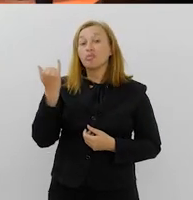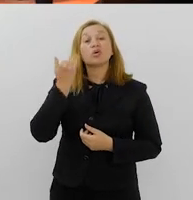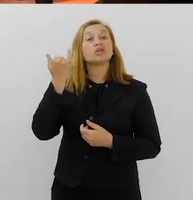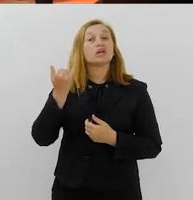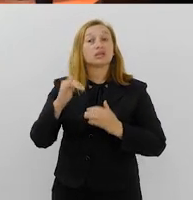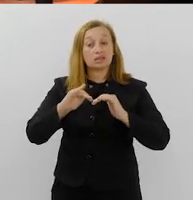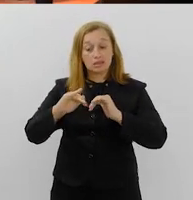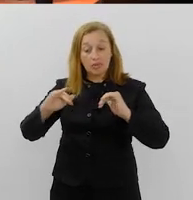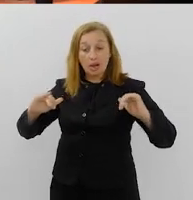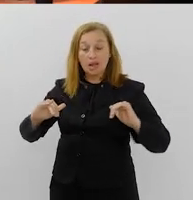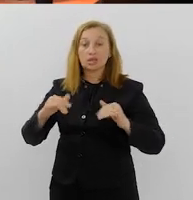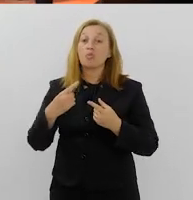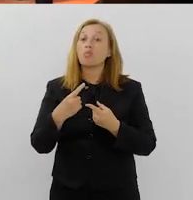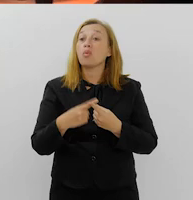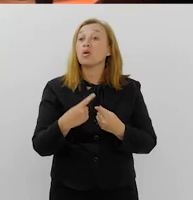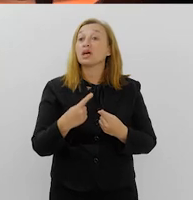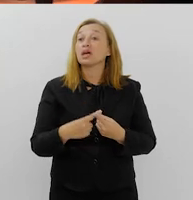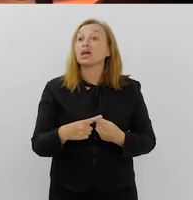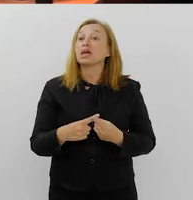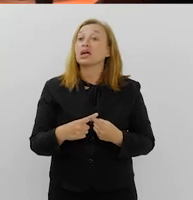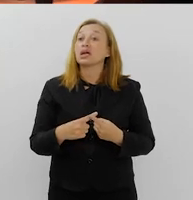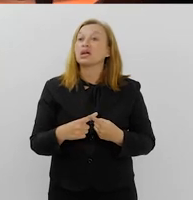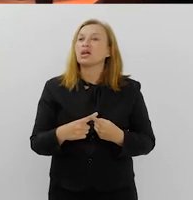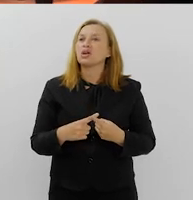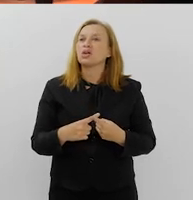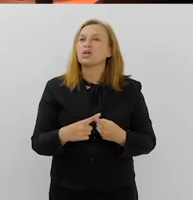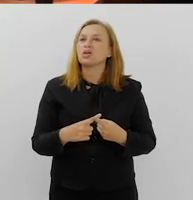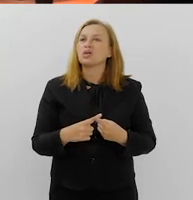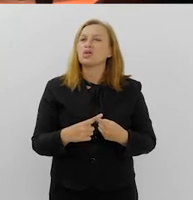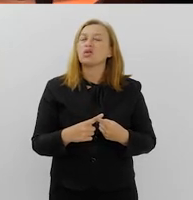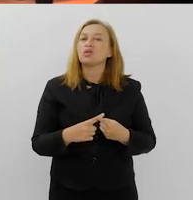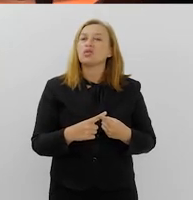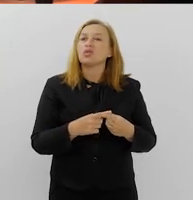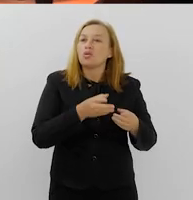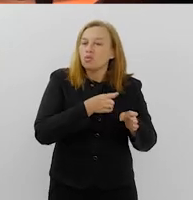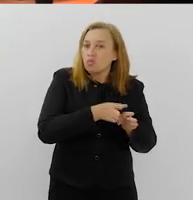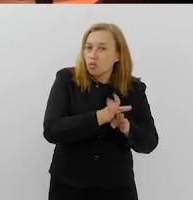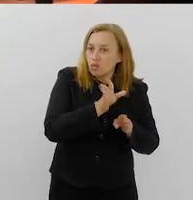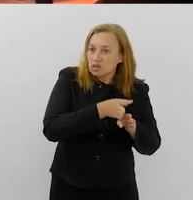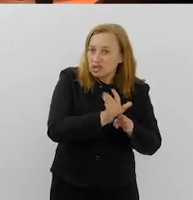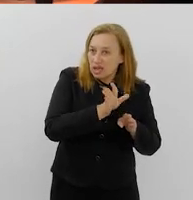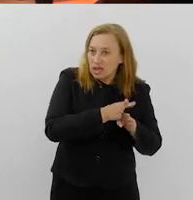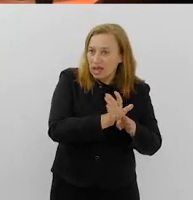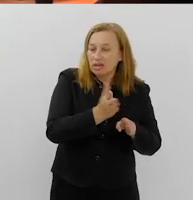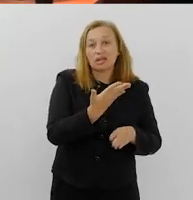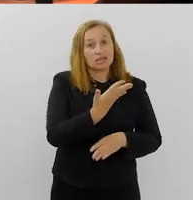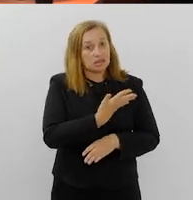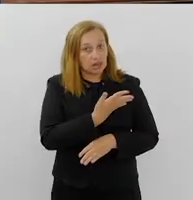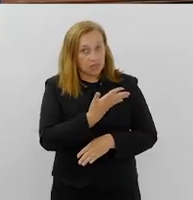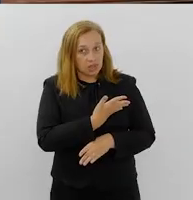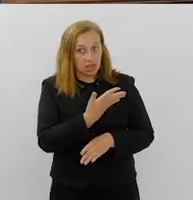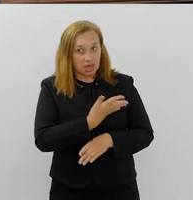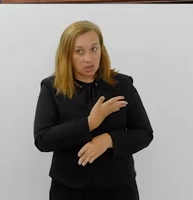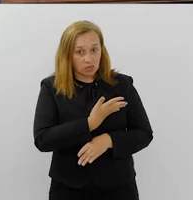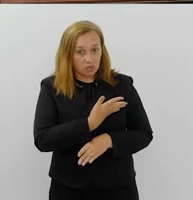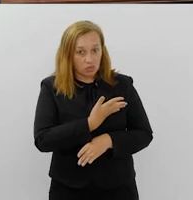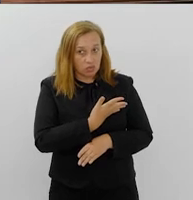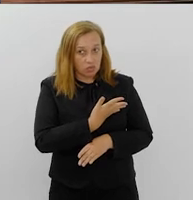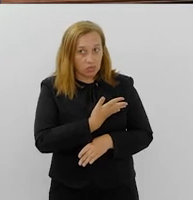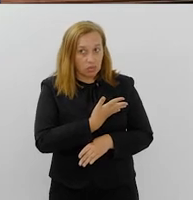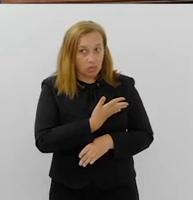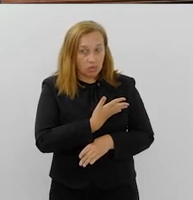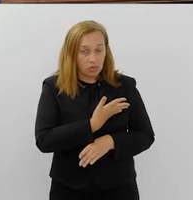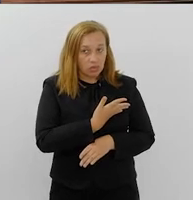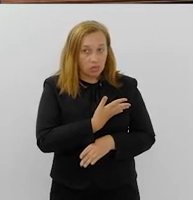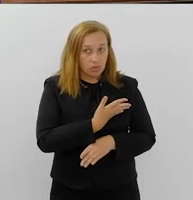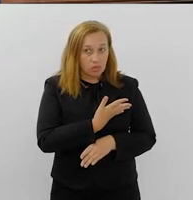que é necessária. Também acho. Porque um dirigente, ele tem que ser amigo dos médios, mas